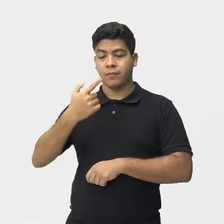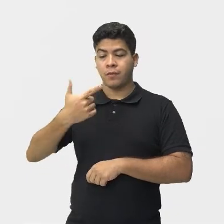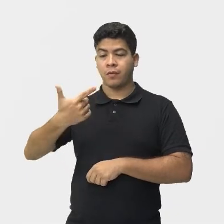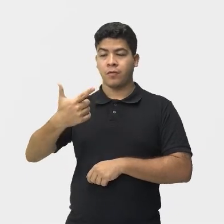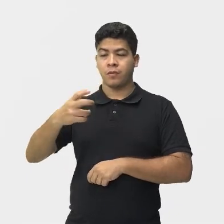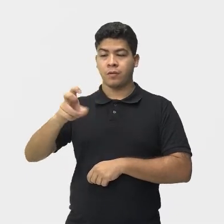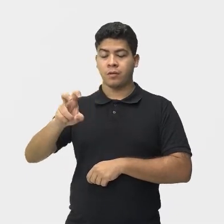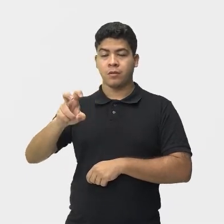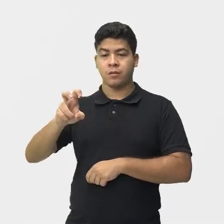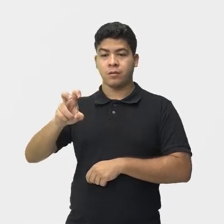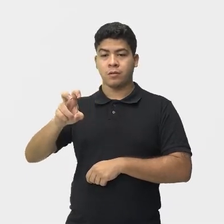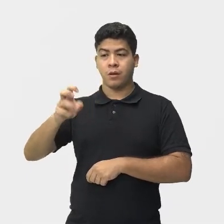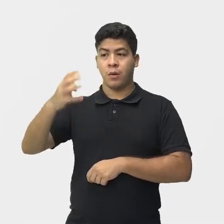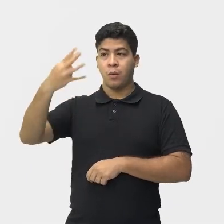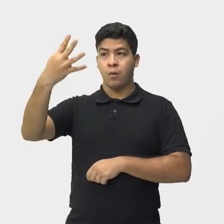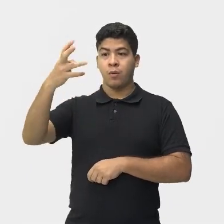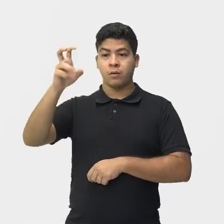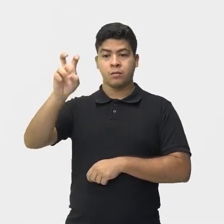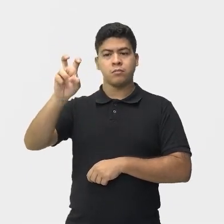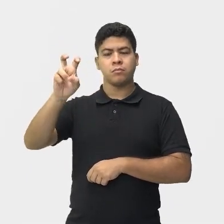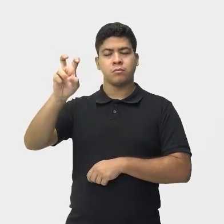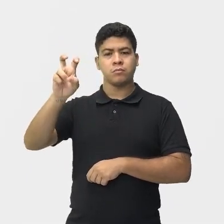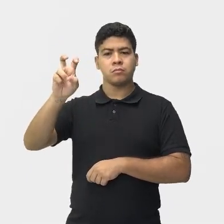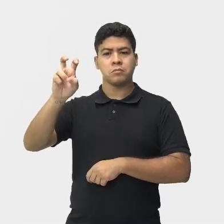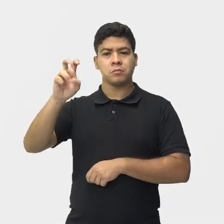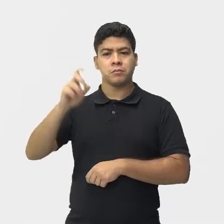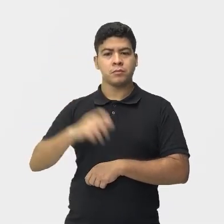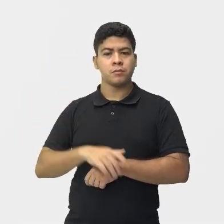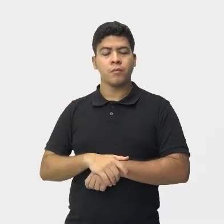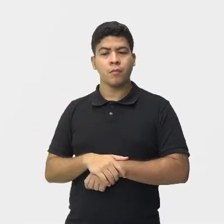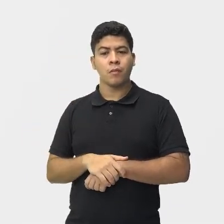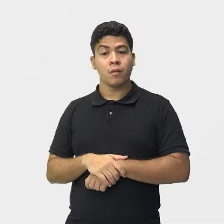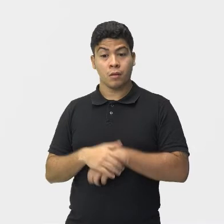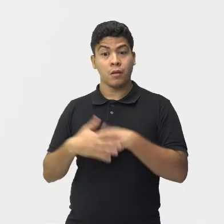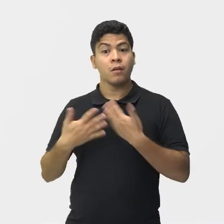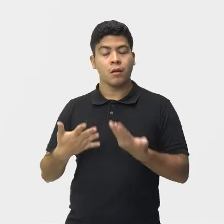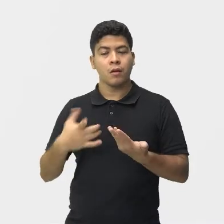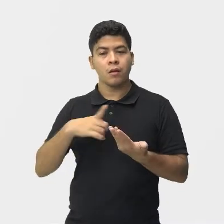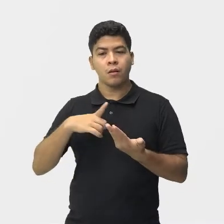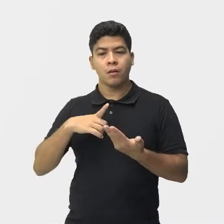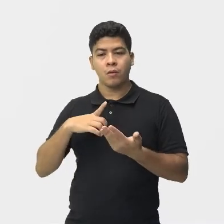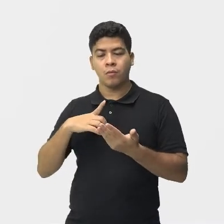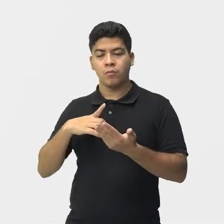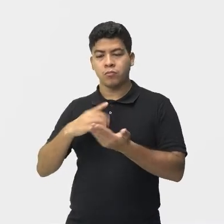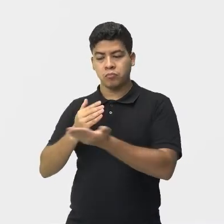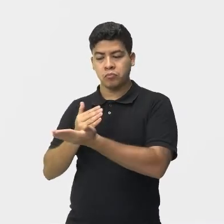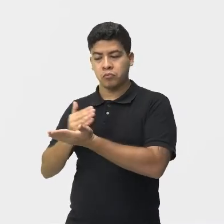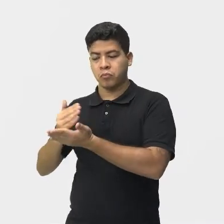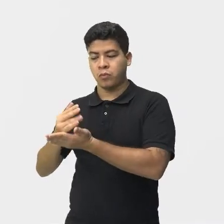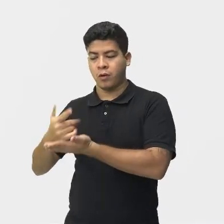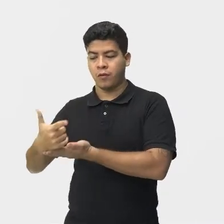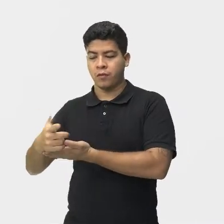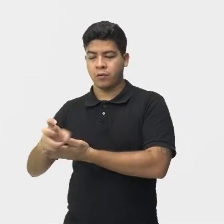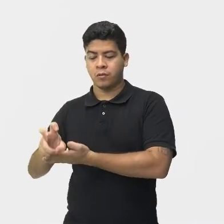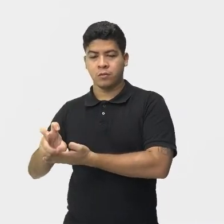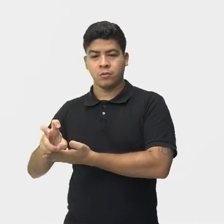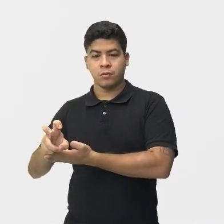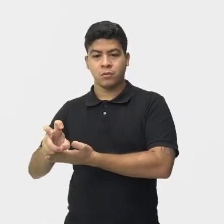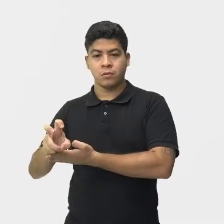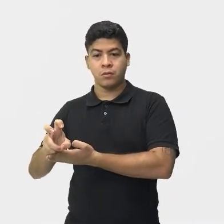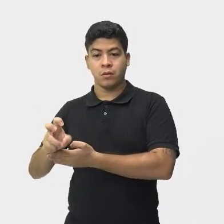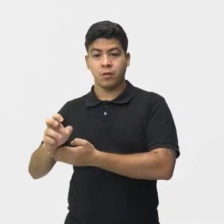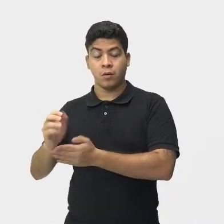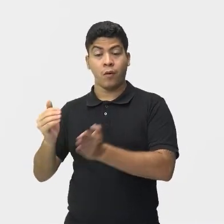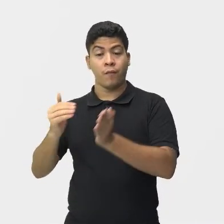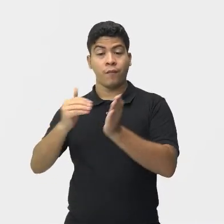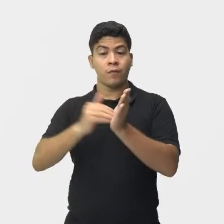e a velocidade final é 45. Então tá aqui, ó, velocidade final 45 menos a inicial que é 25. E